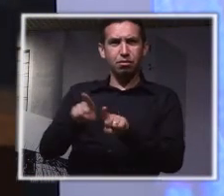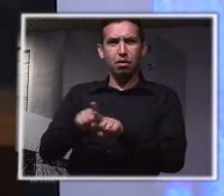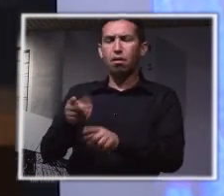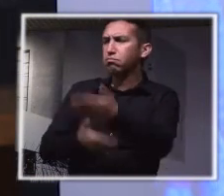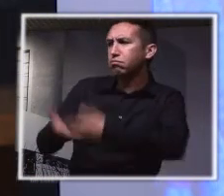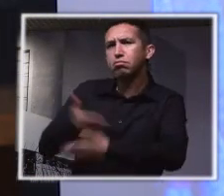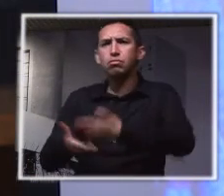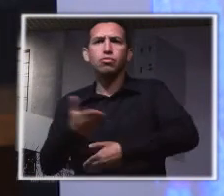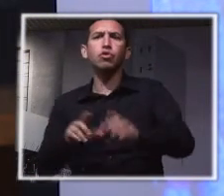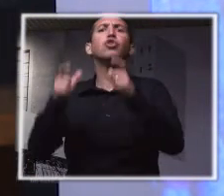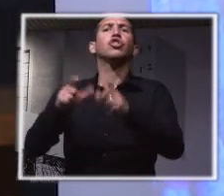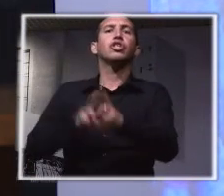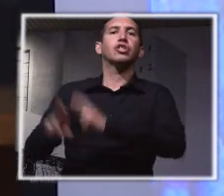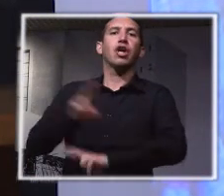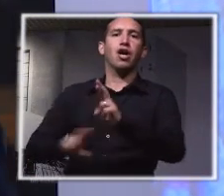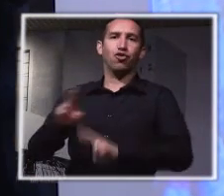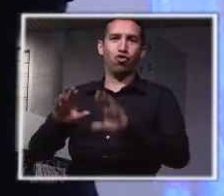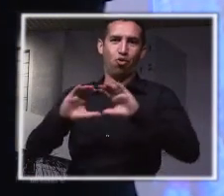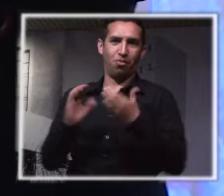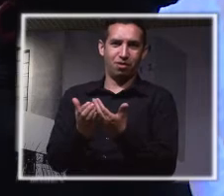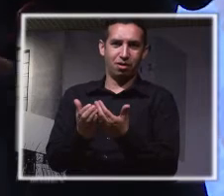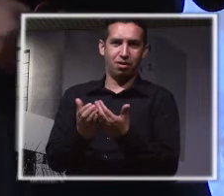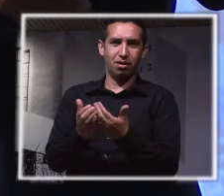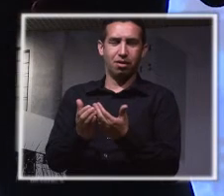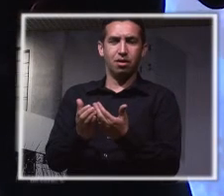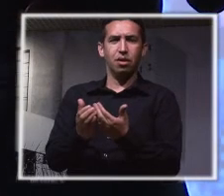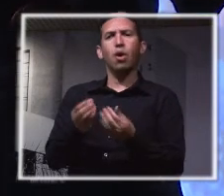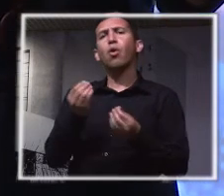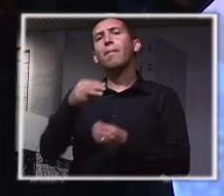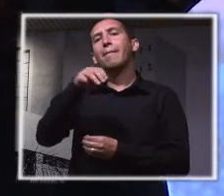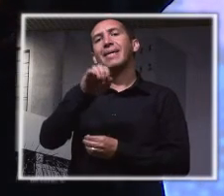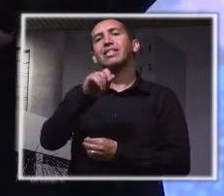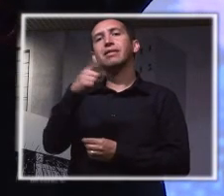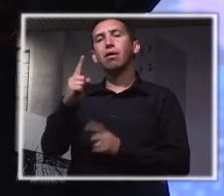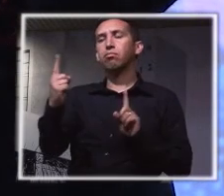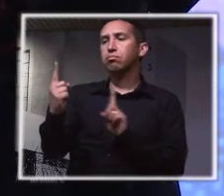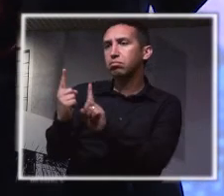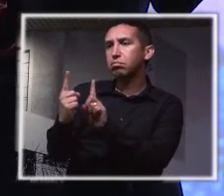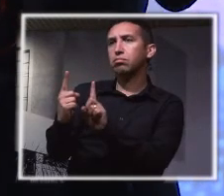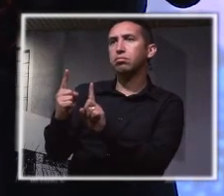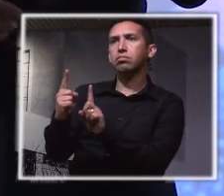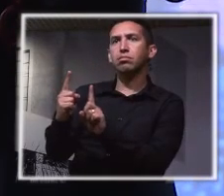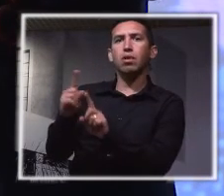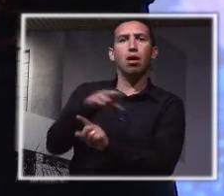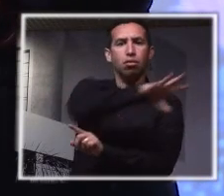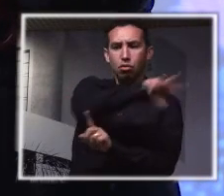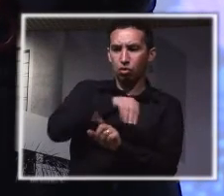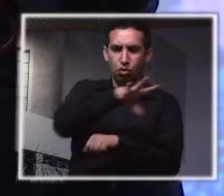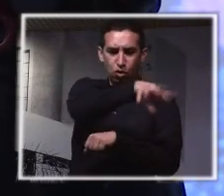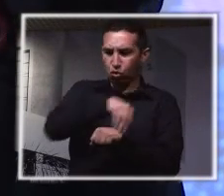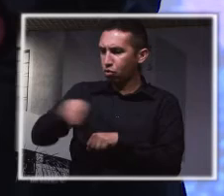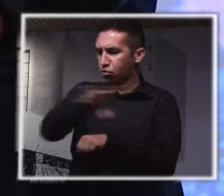de redes comunitárias. A mediação de conflitos é um processo de diálogo livre